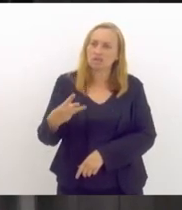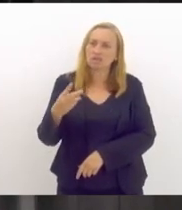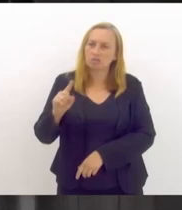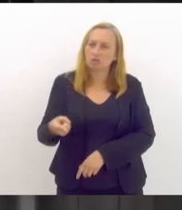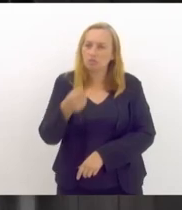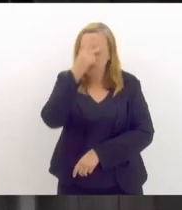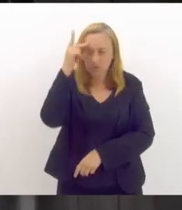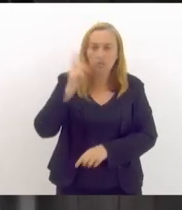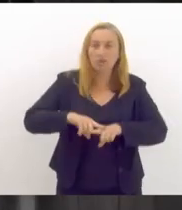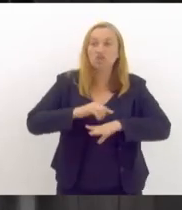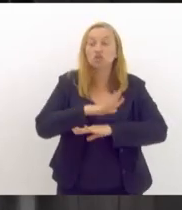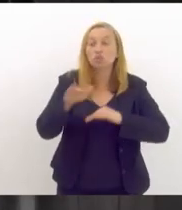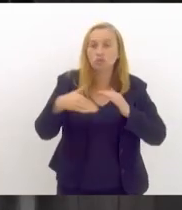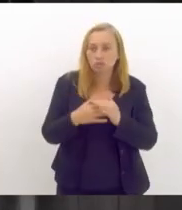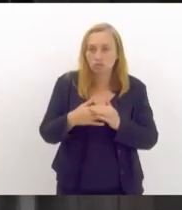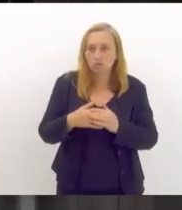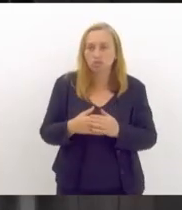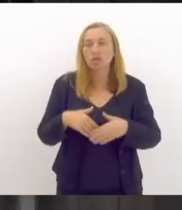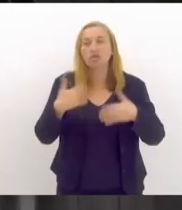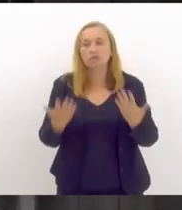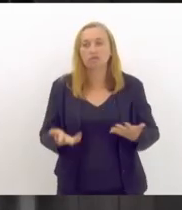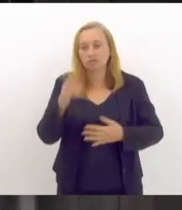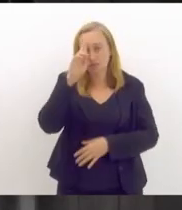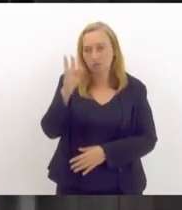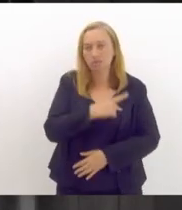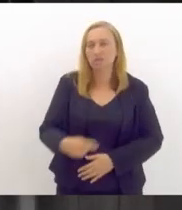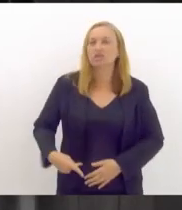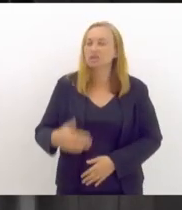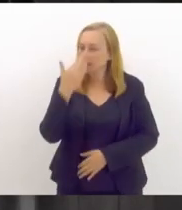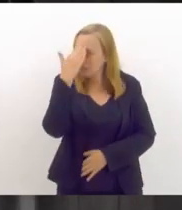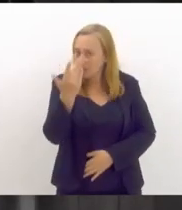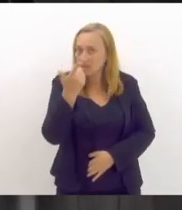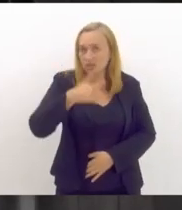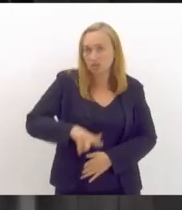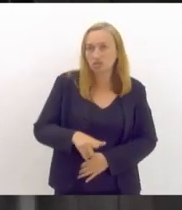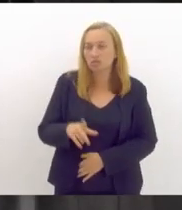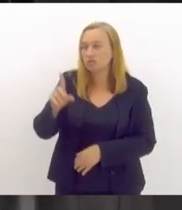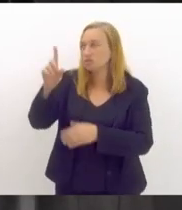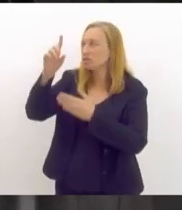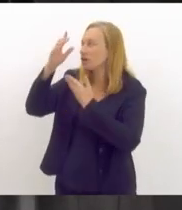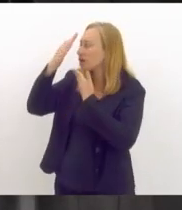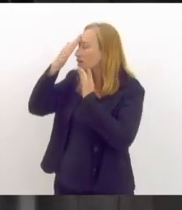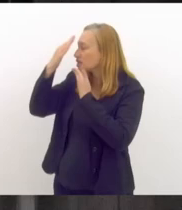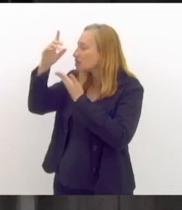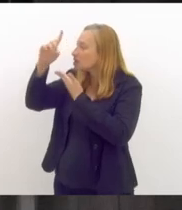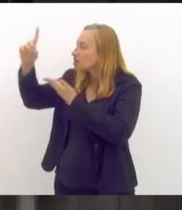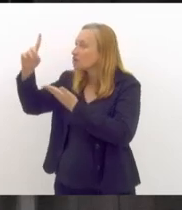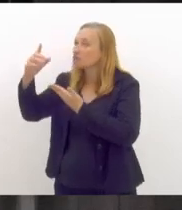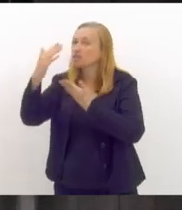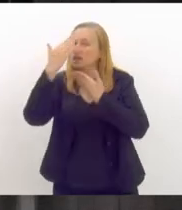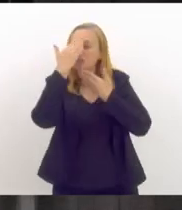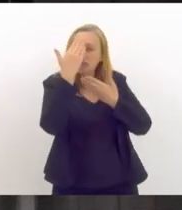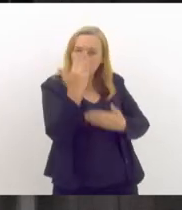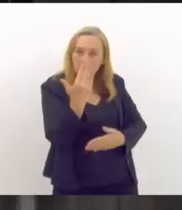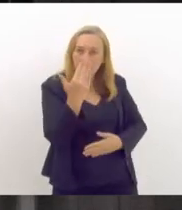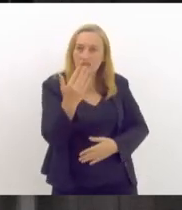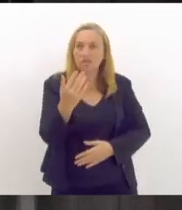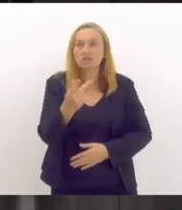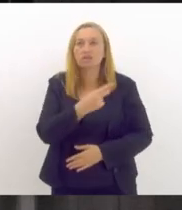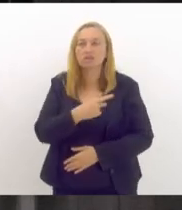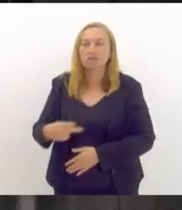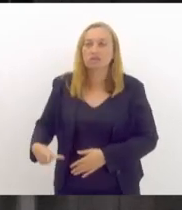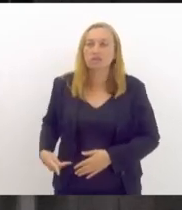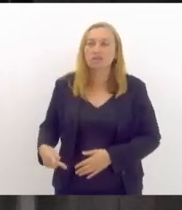mas todos eles então Presidente Quero Agradecer mais uma vez a Deus agradecer ao nosso Presidente